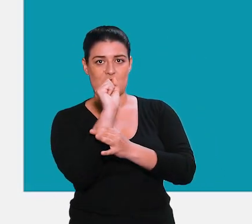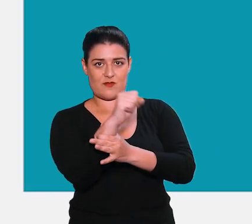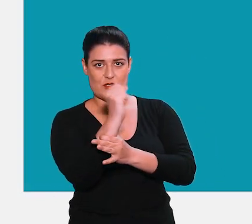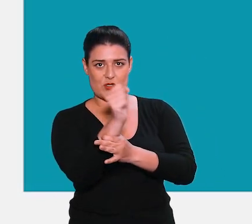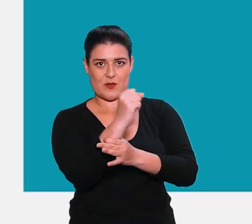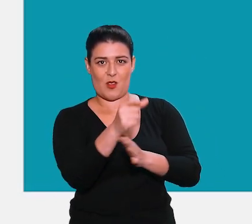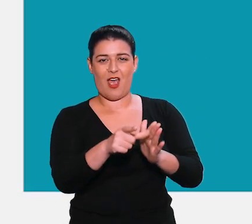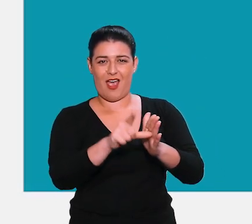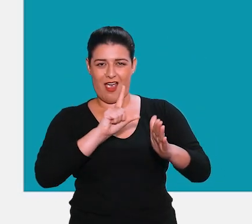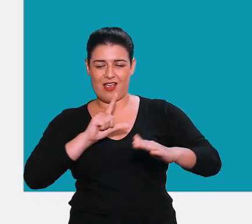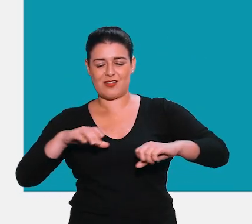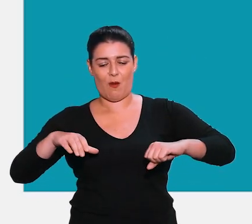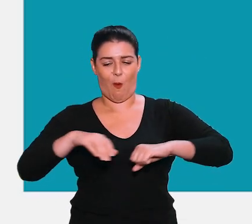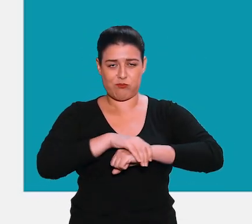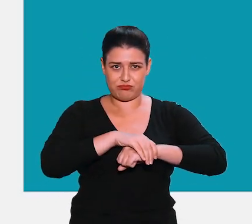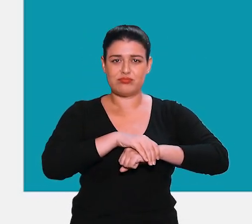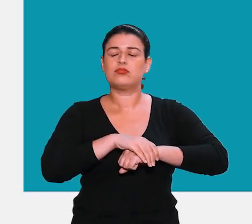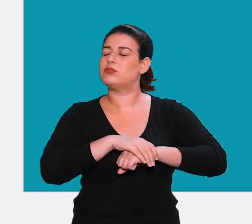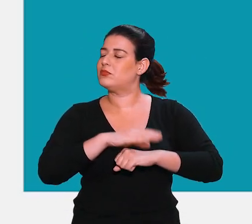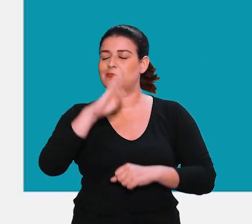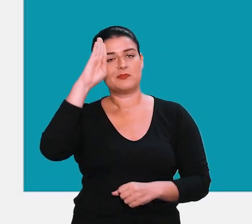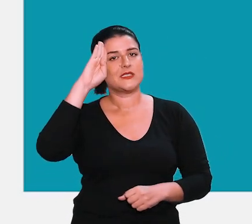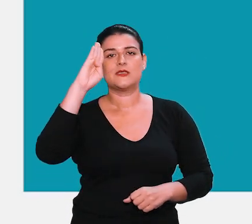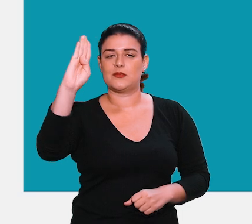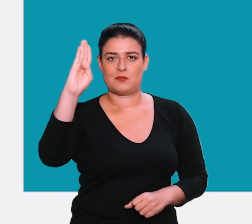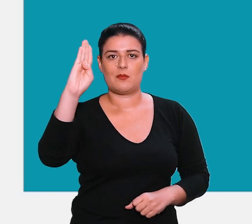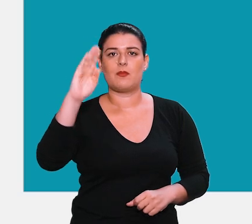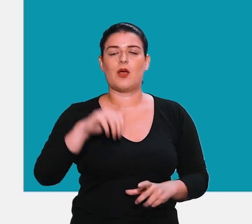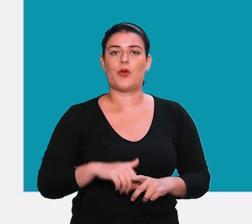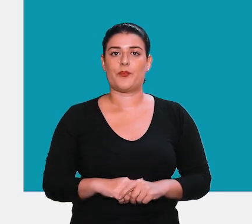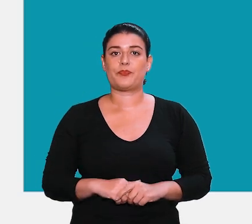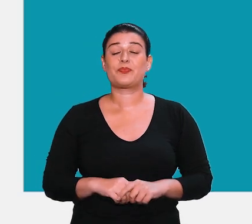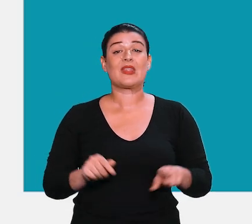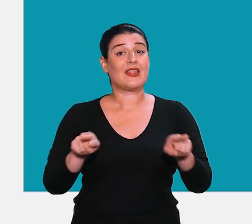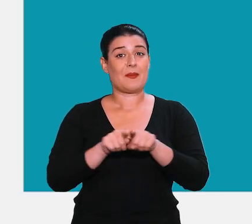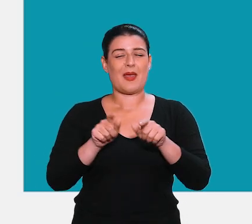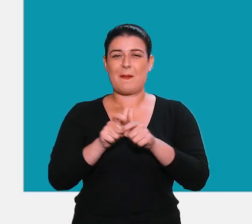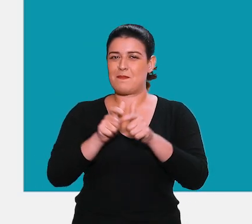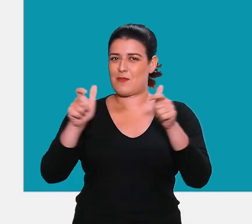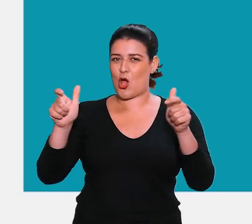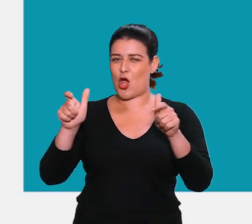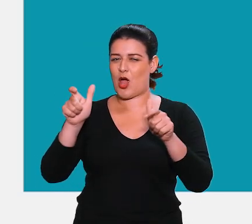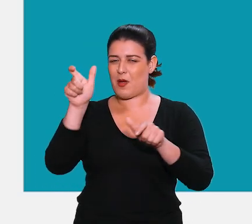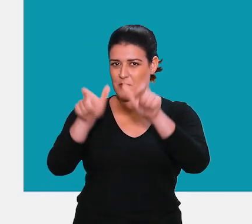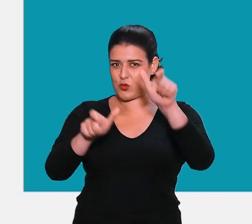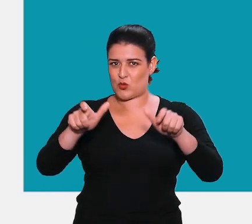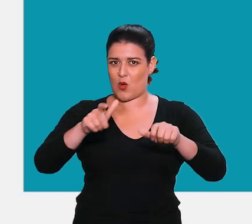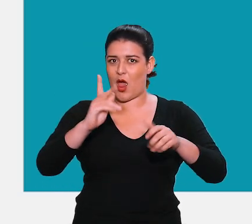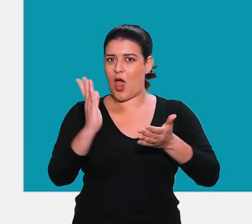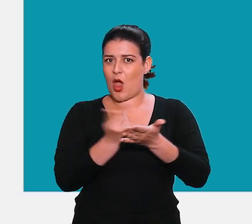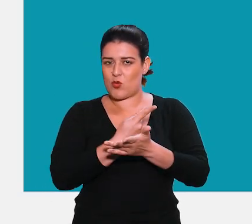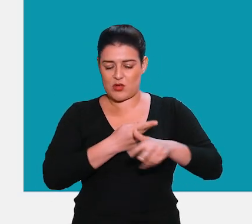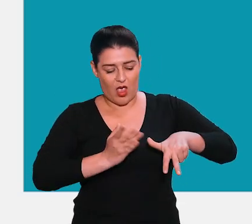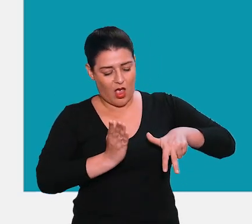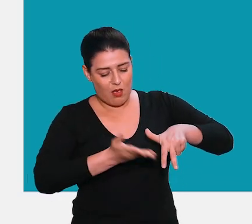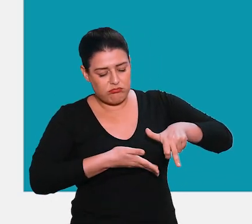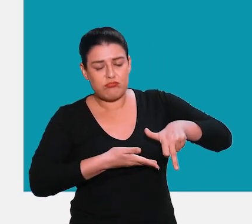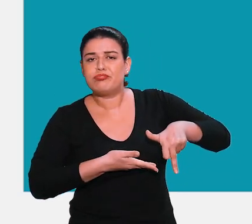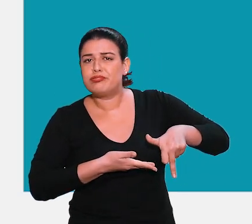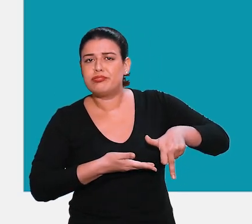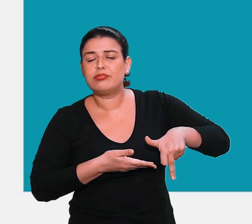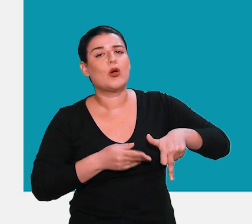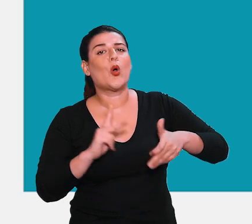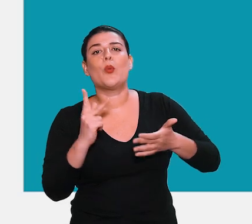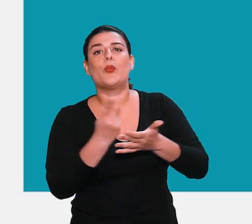fase pré-protética ela é essencial. A maior parte dos pacientes que são amputados são em